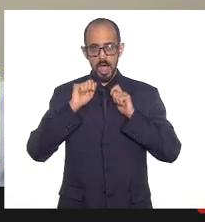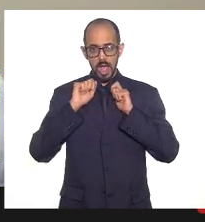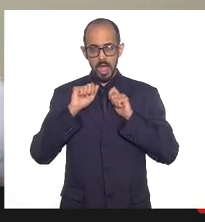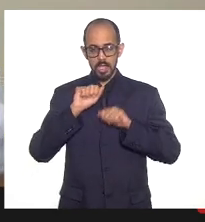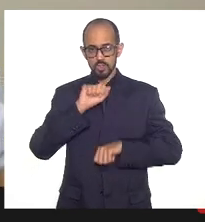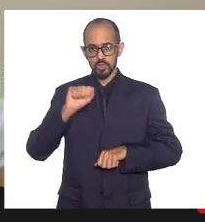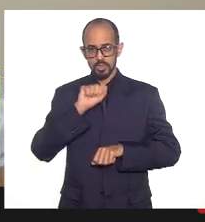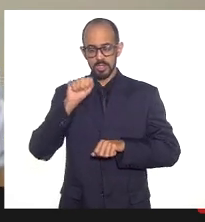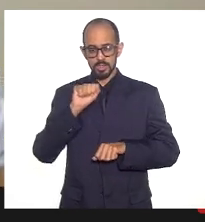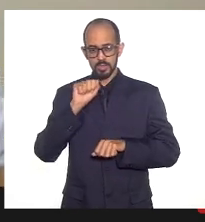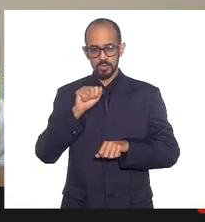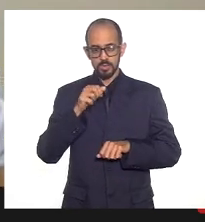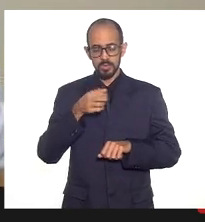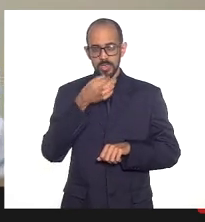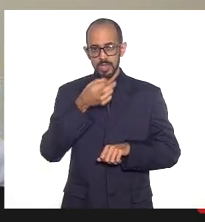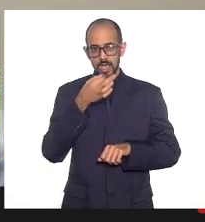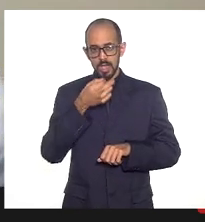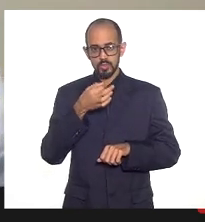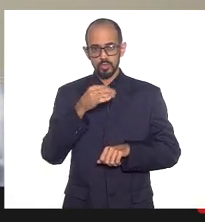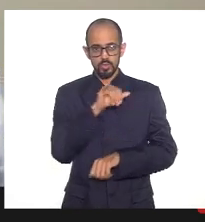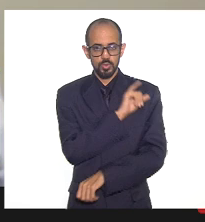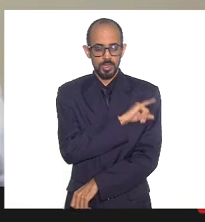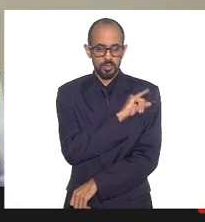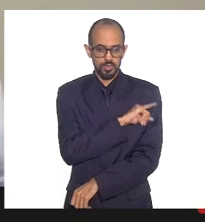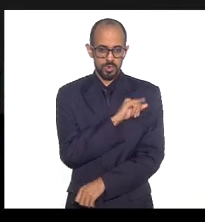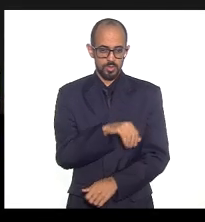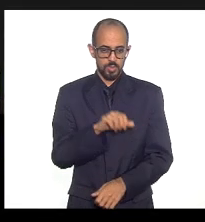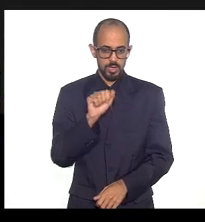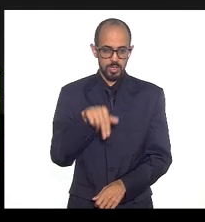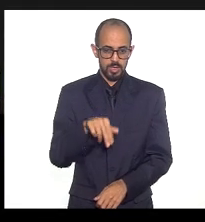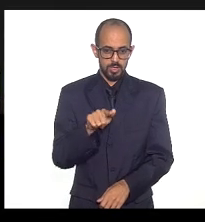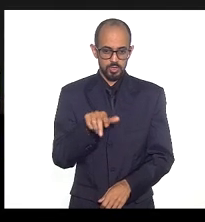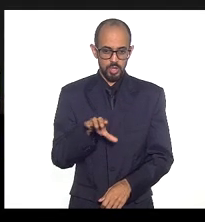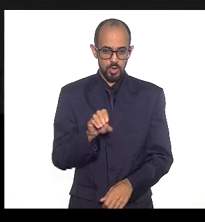a ARCO. Ângelo Inácio está conosco?